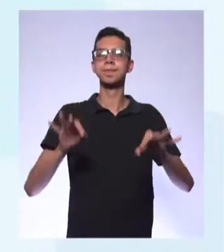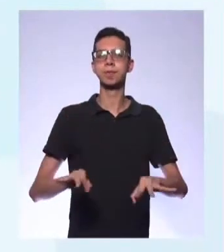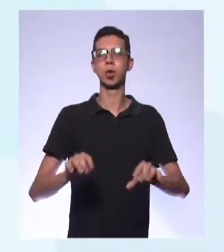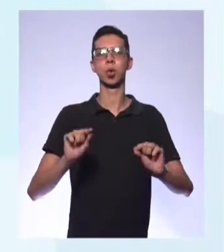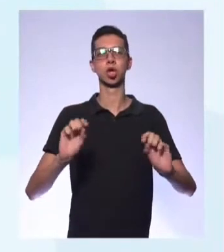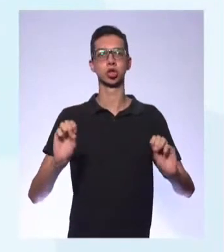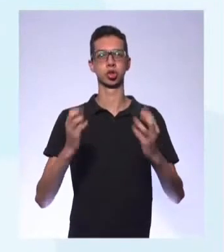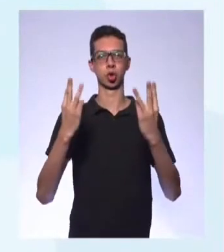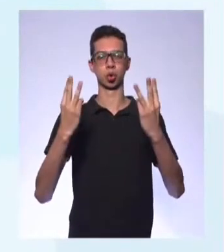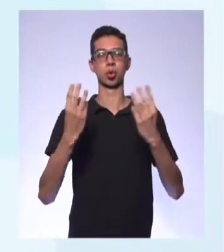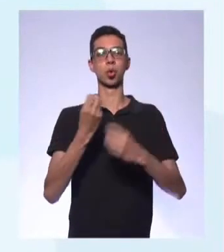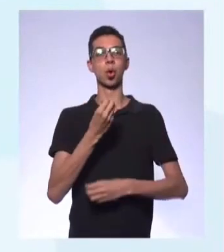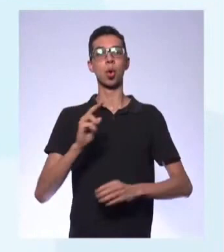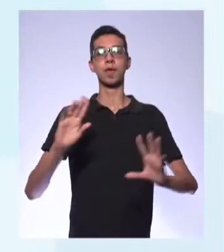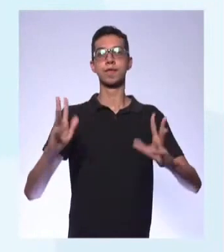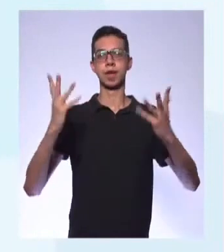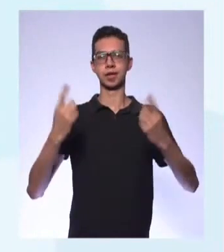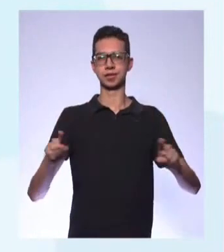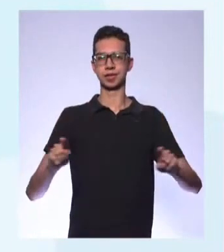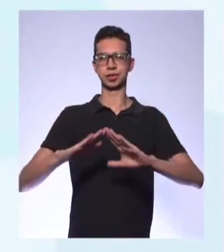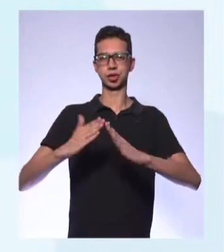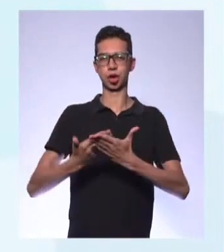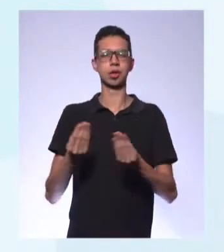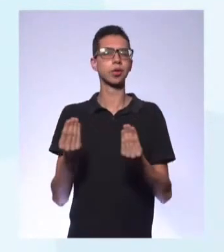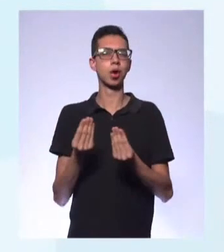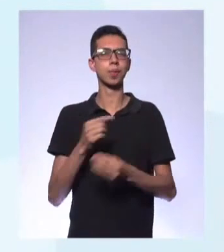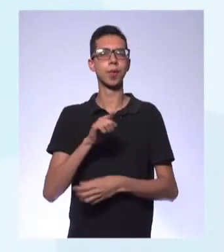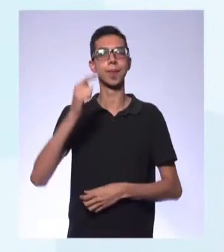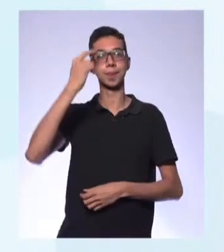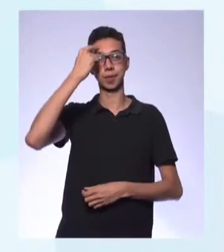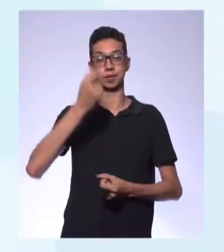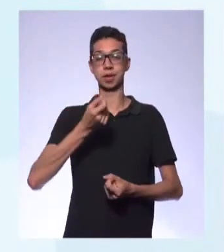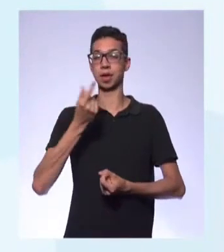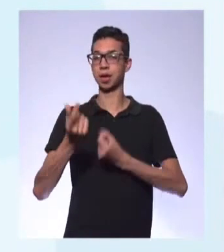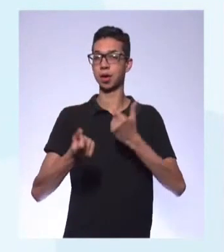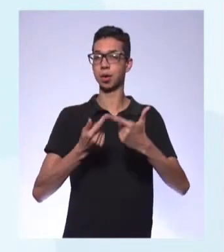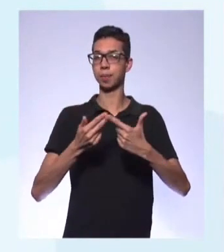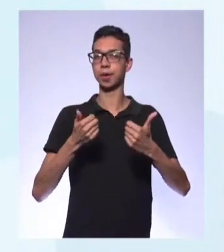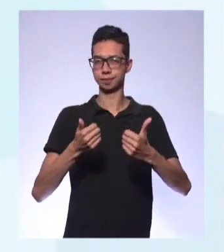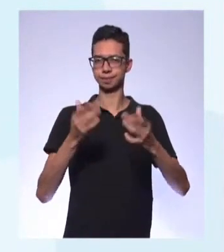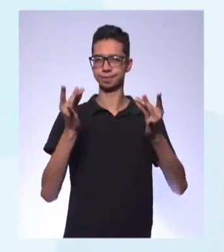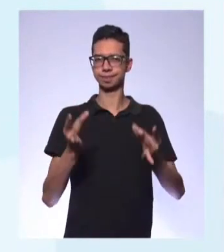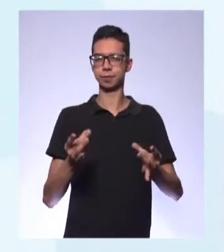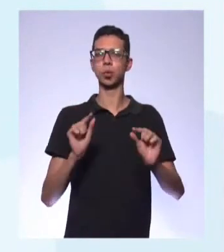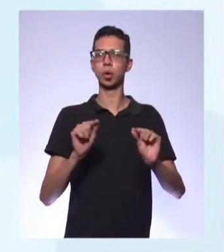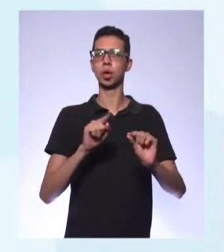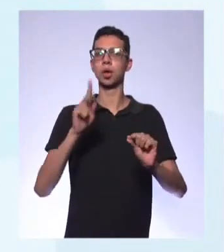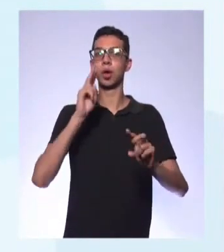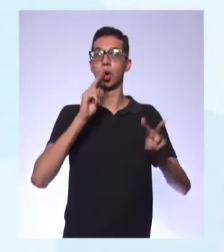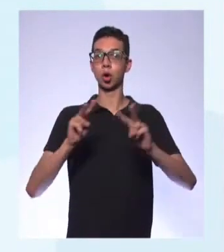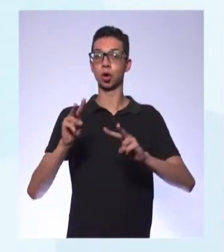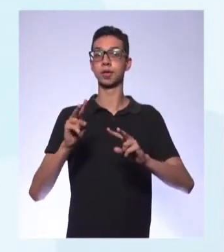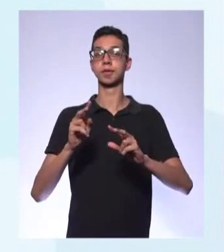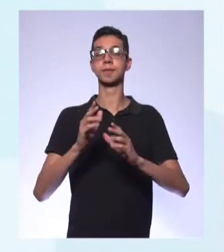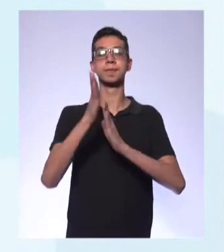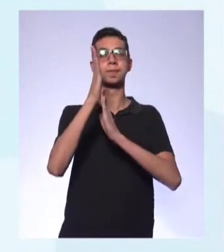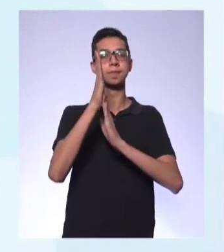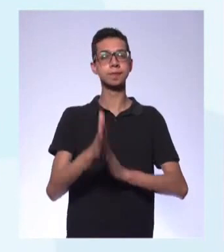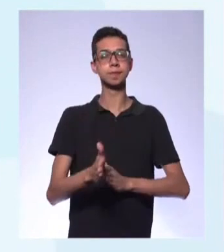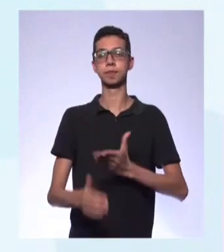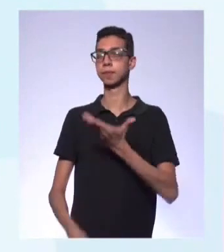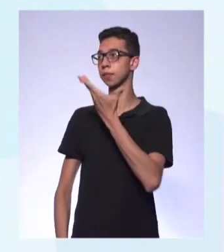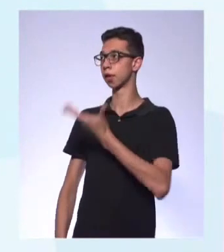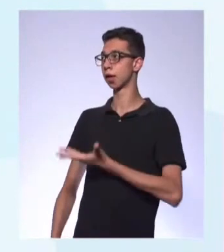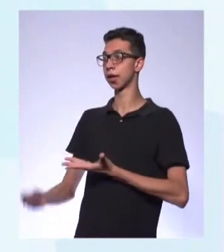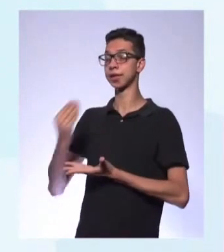um show ou um festival de música na escola, a gente tem que pensar em alguns critérios, tá? Que devem ser observados e seguidos, para que a experiência